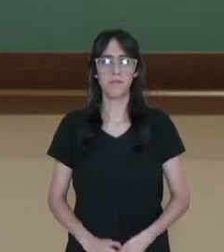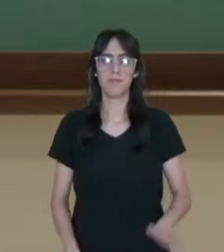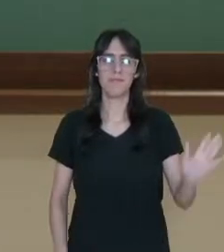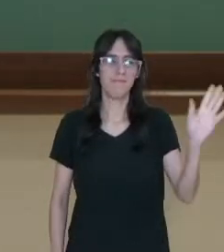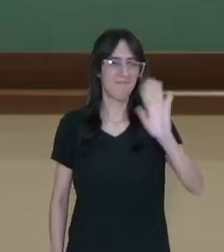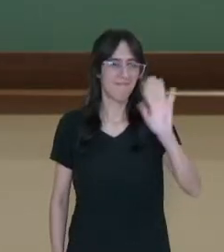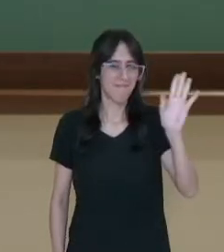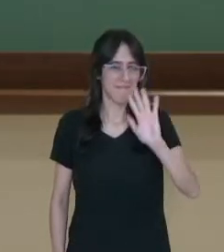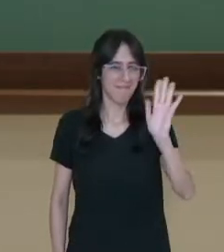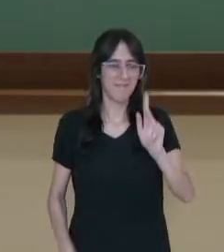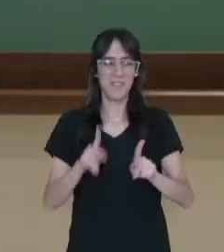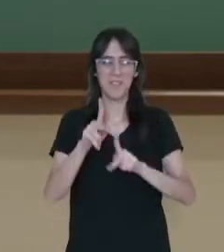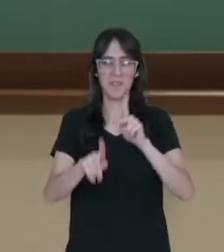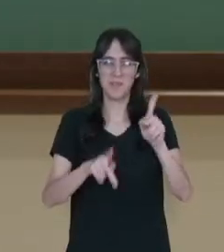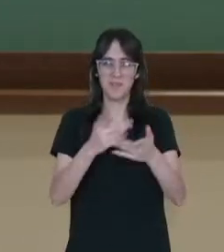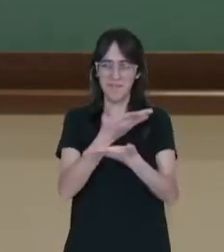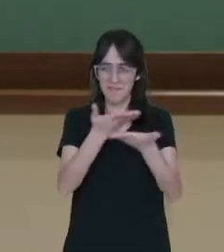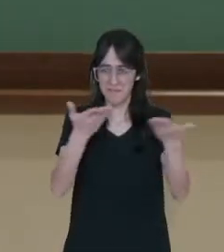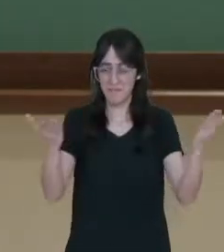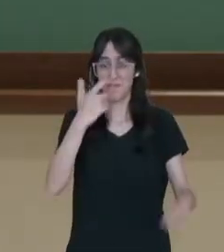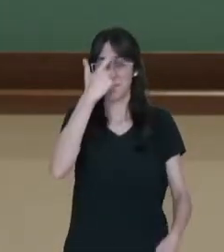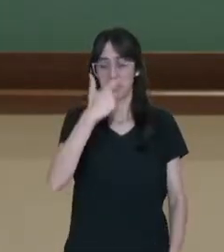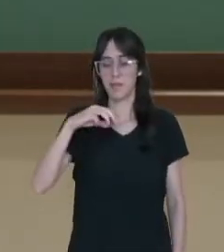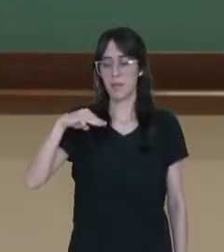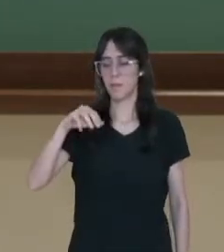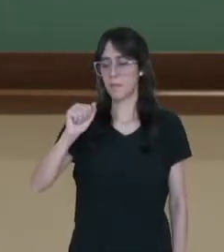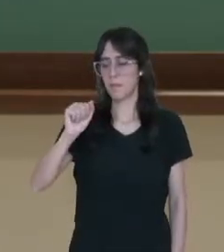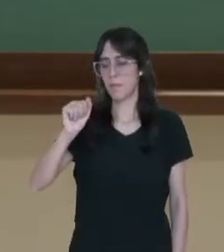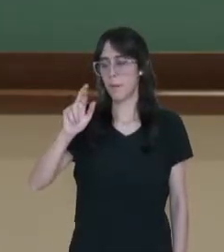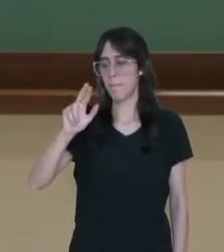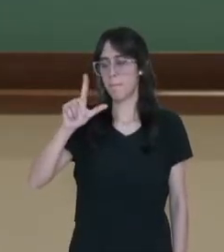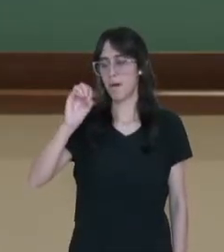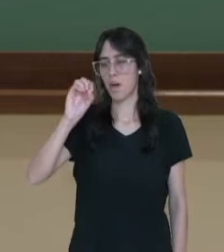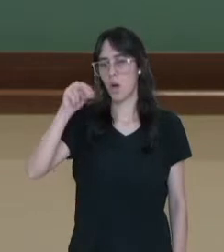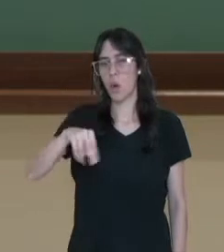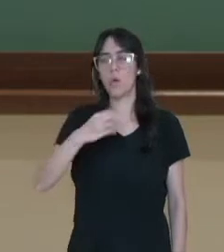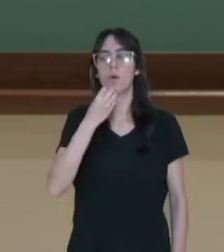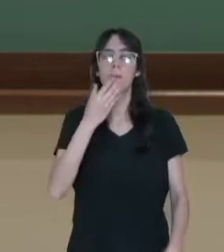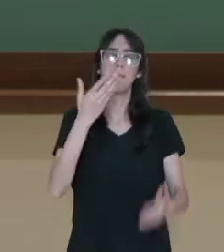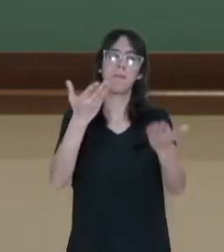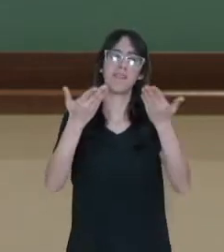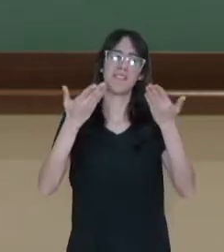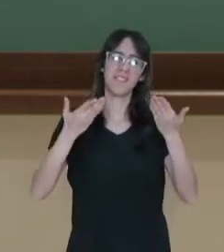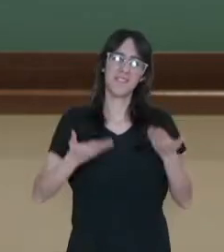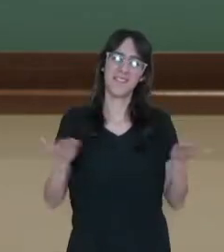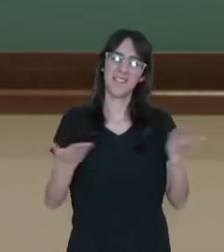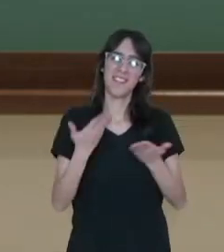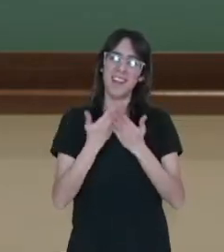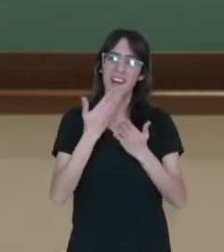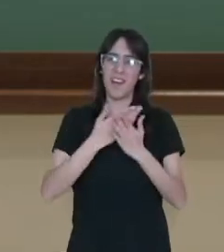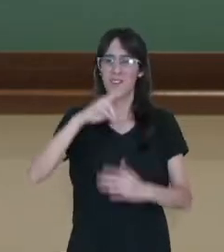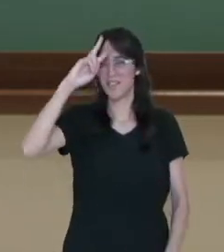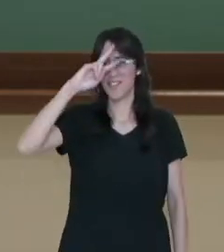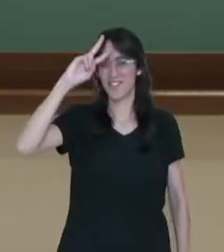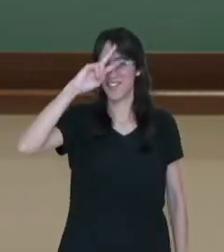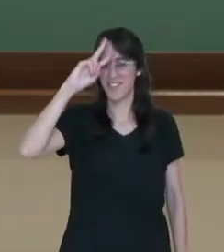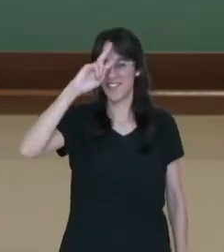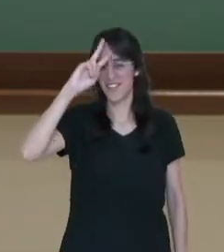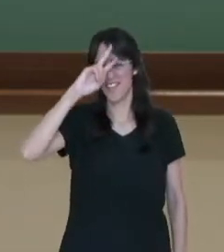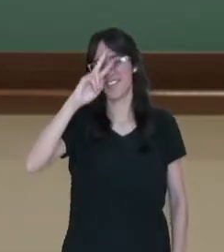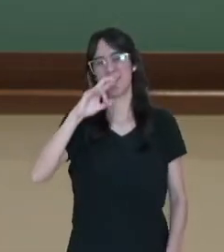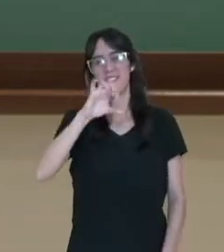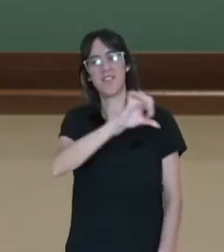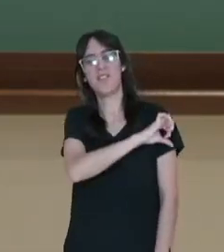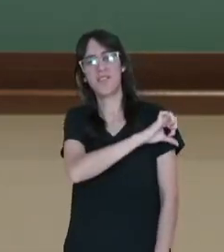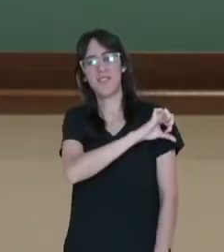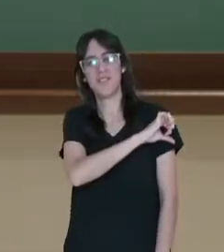Olá, povo! Eu sou o professor Marlon e seja muito bem-vindo às nossas aulas de História do